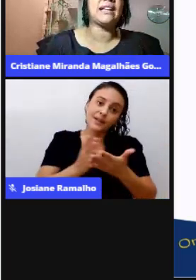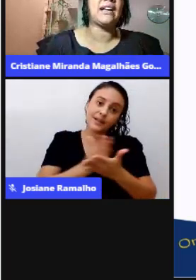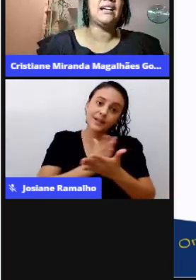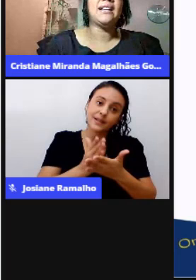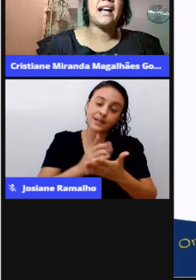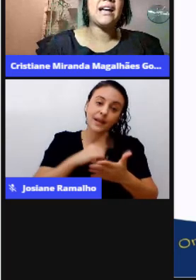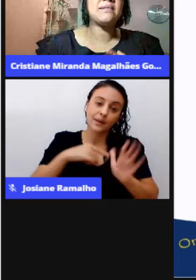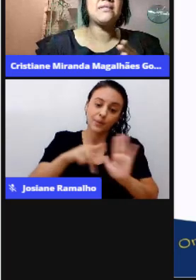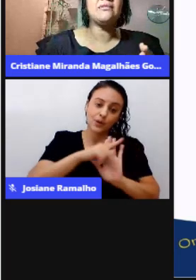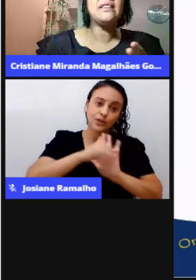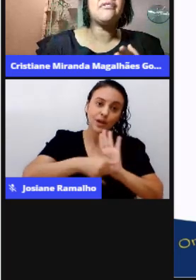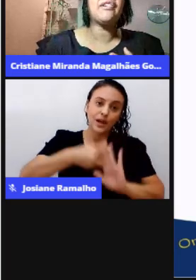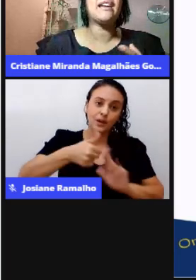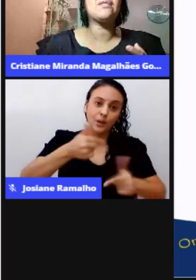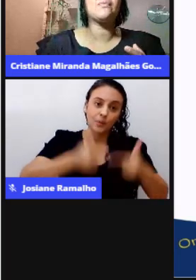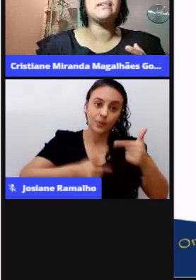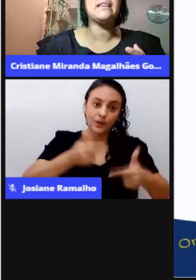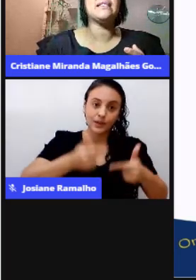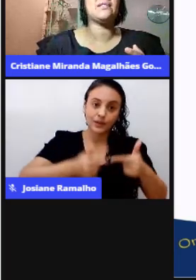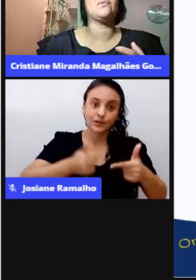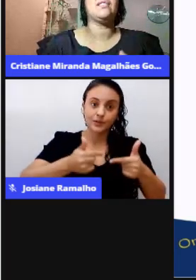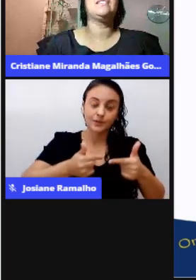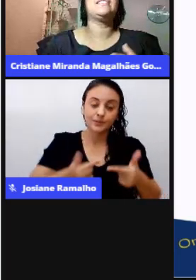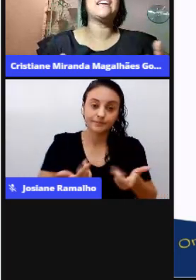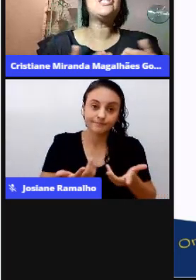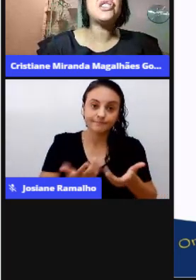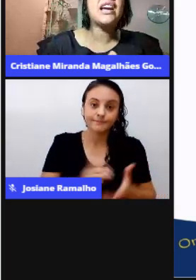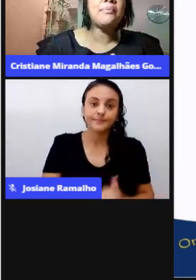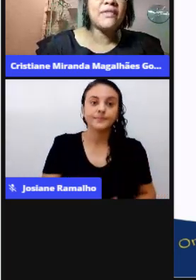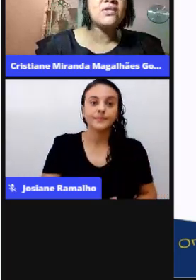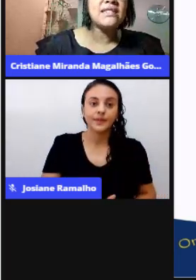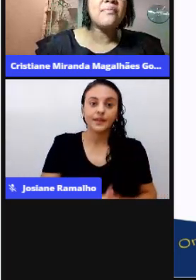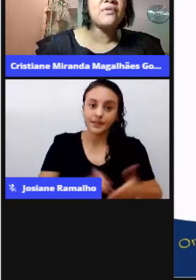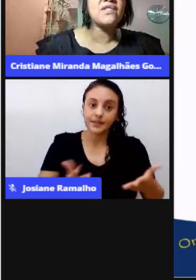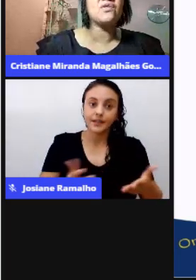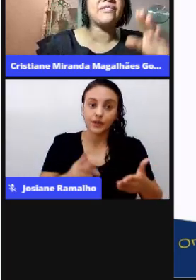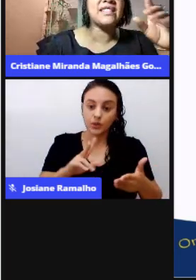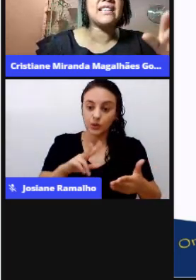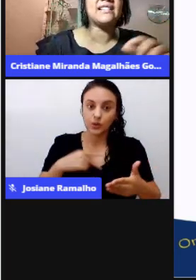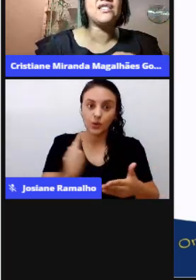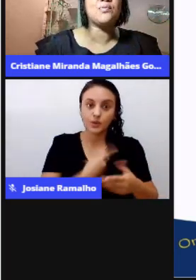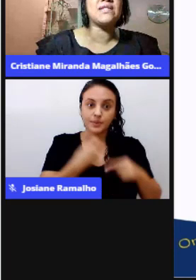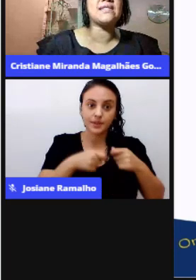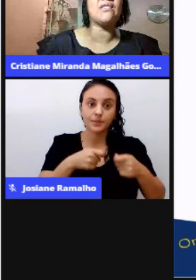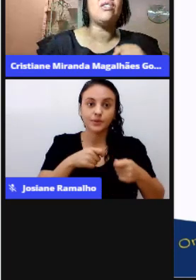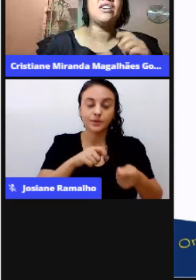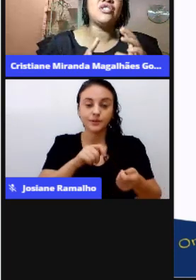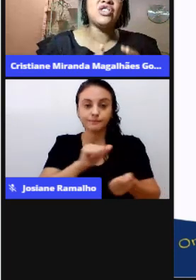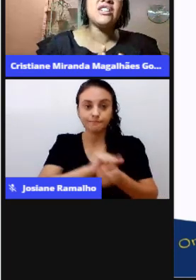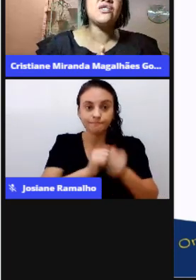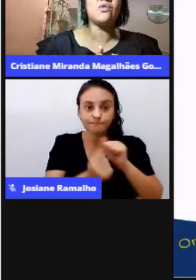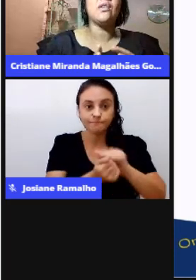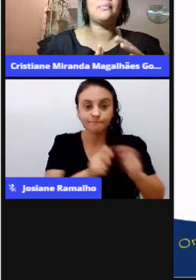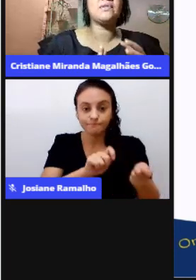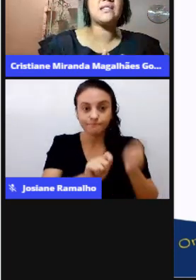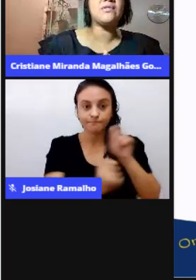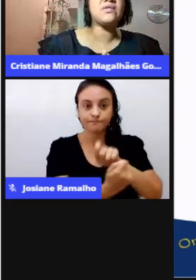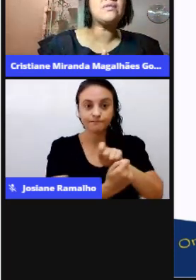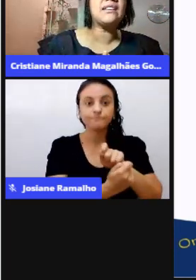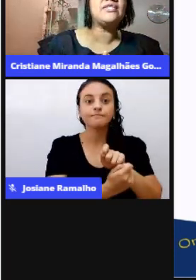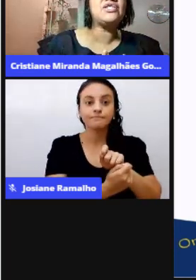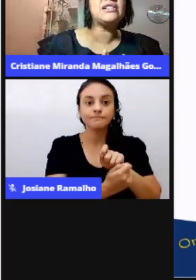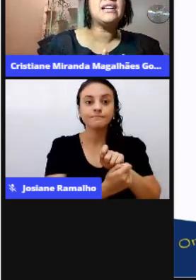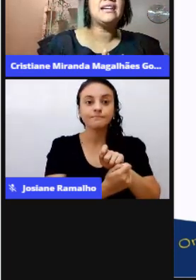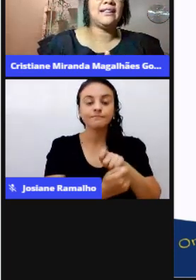que executar. Ah, mas eu não ia falar sobre isso. E aí chega para você, professor, fazer a transposição disso para o